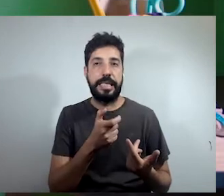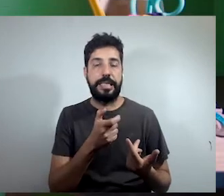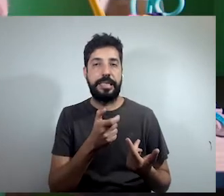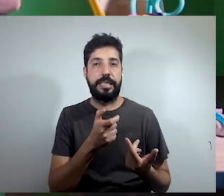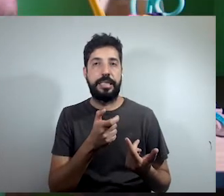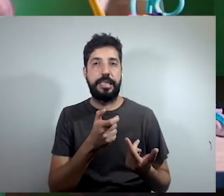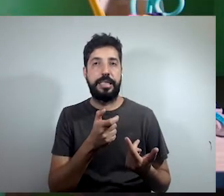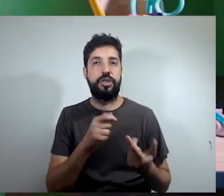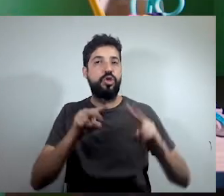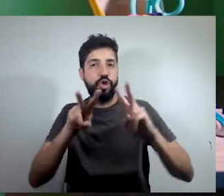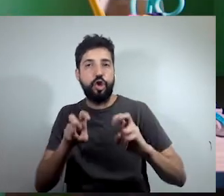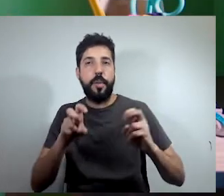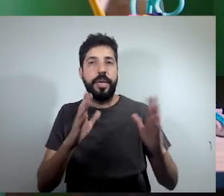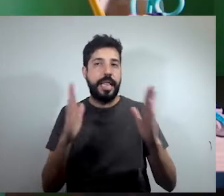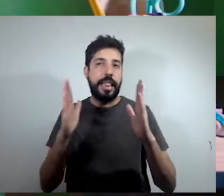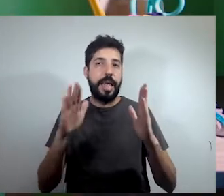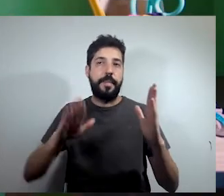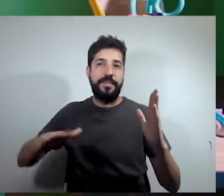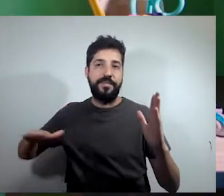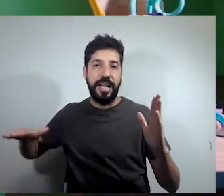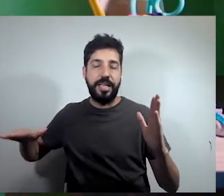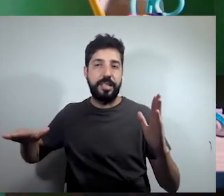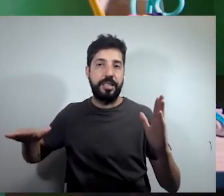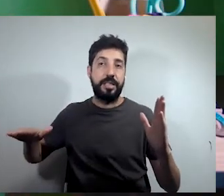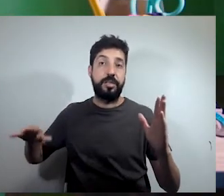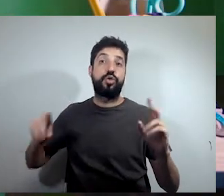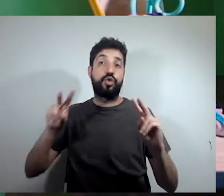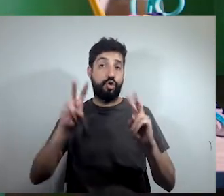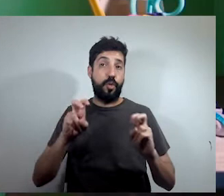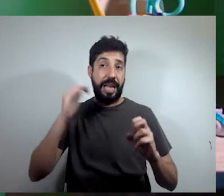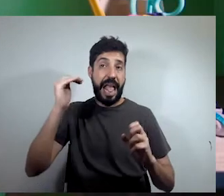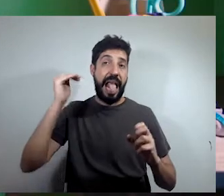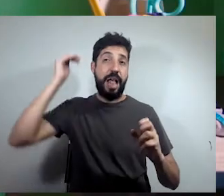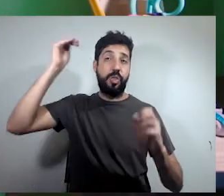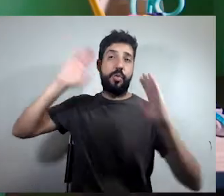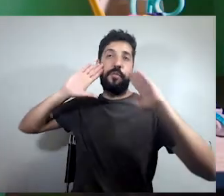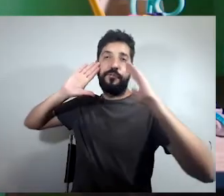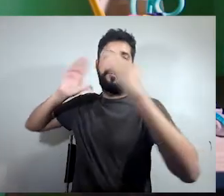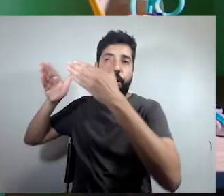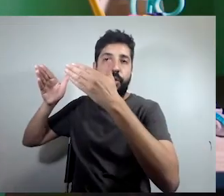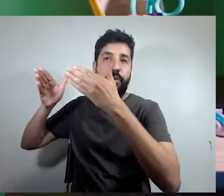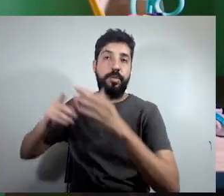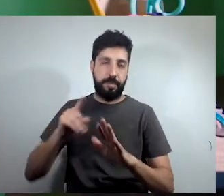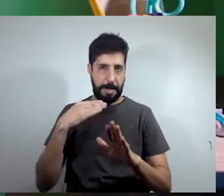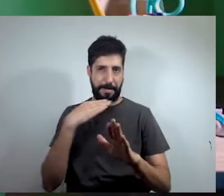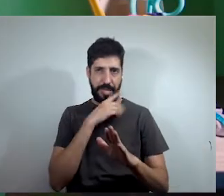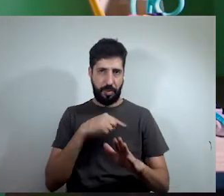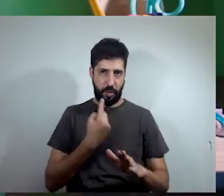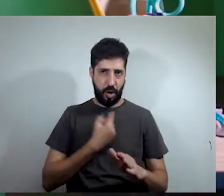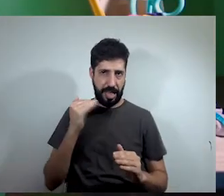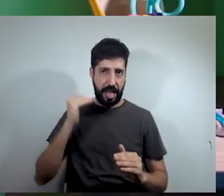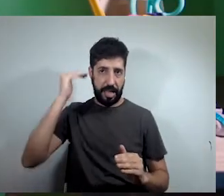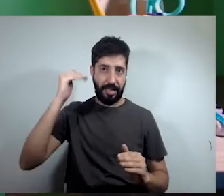trata do tempo das infâncias. É a ideia de adultocentrismo. Já perceberam que nós adultos somos